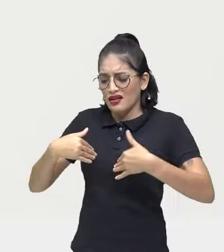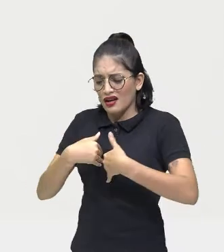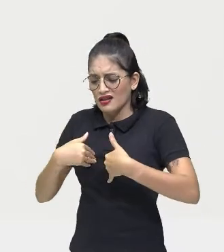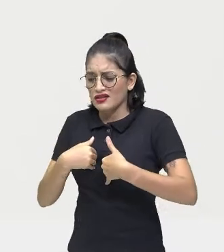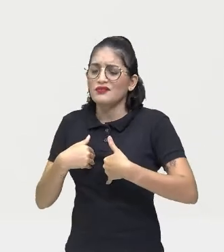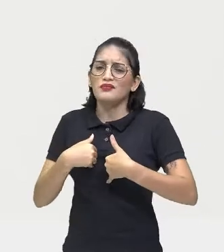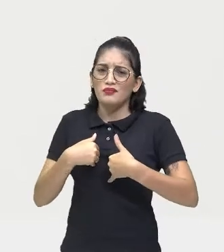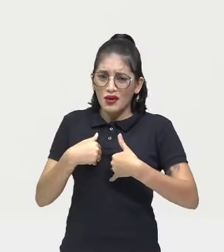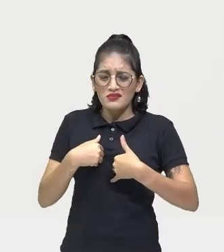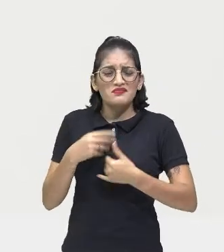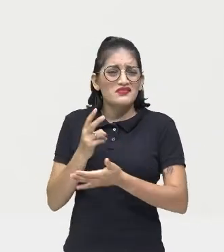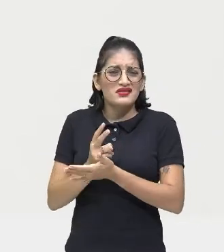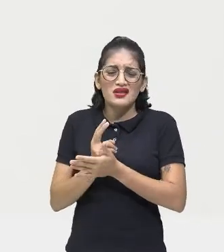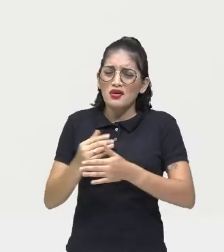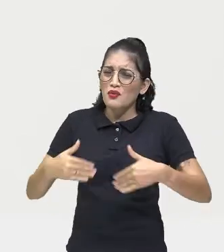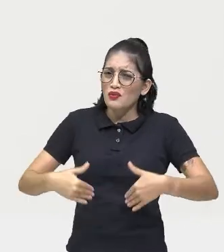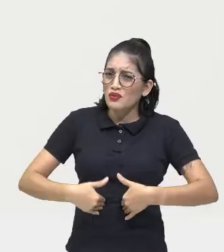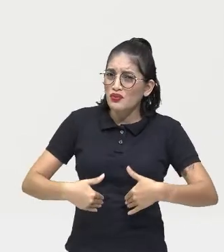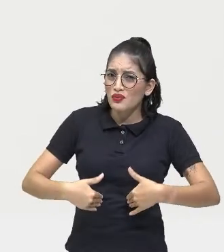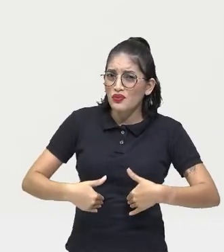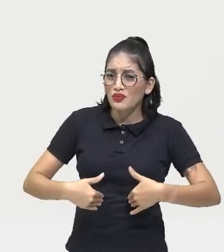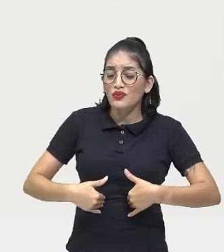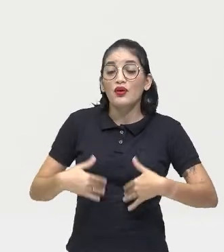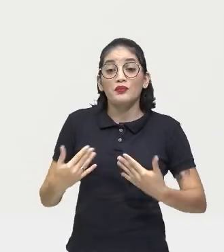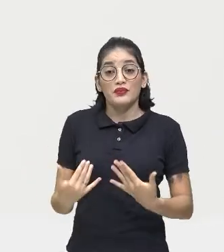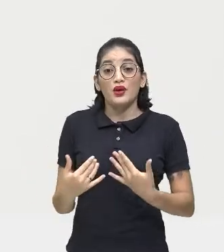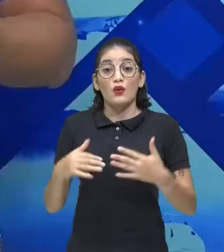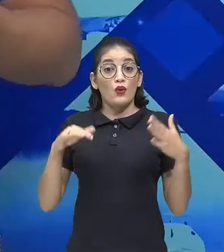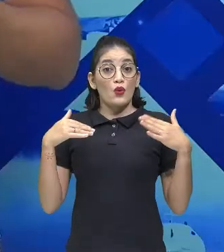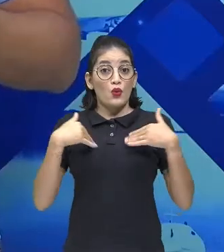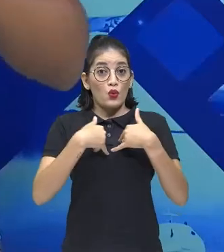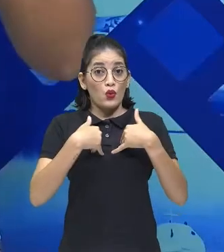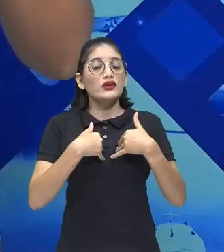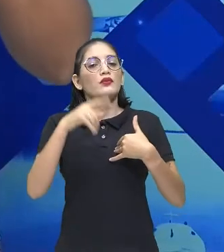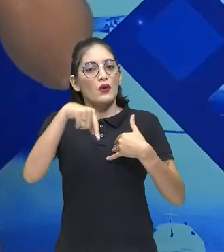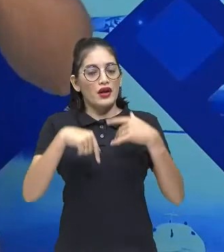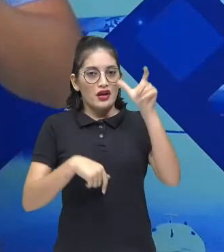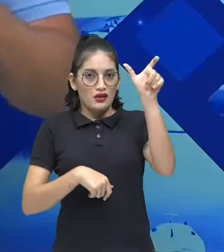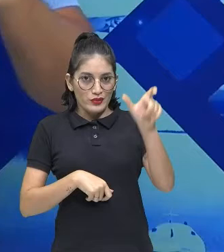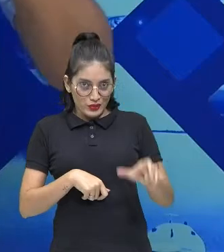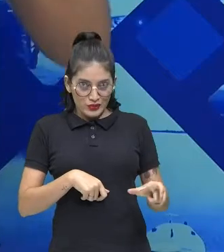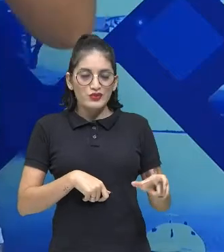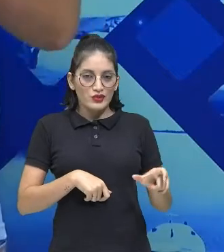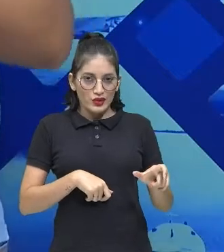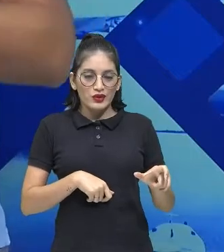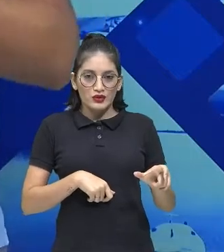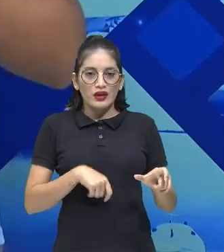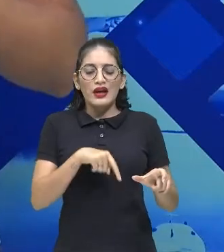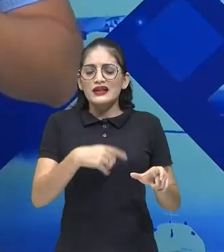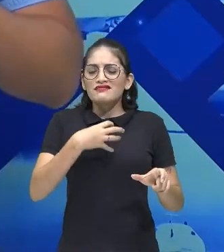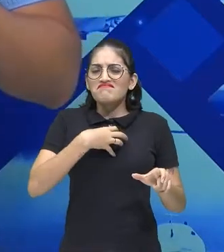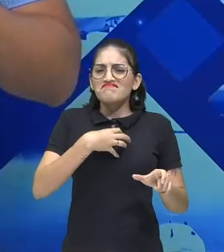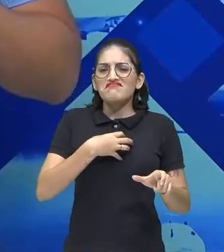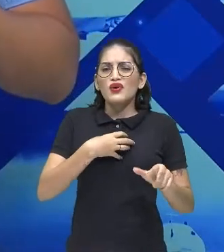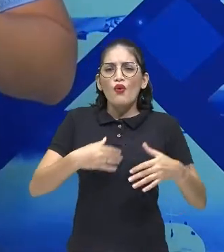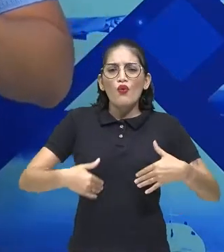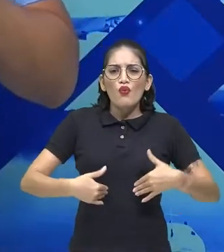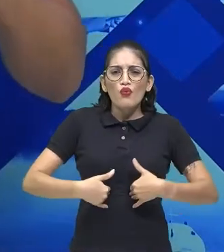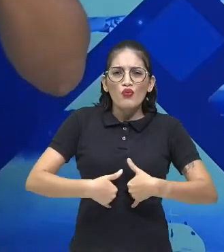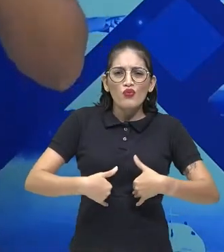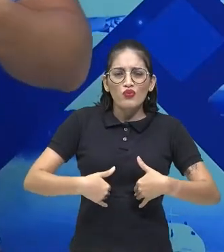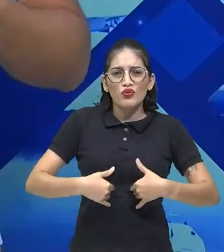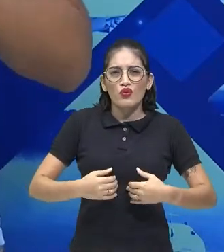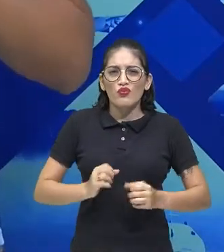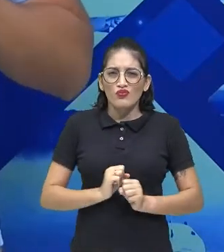vive faminto, ok? Então percebo que o animal, o sujeito, ele está com fome,